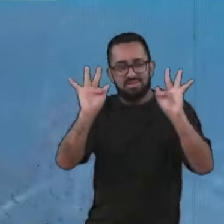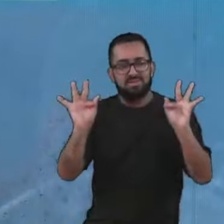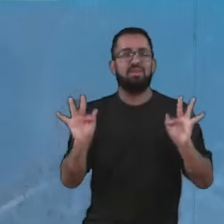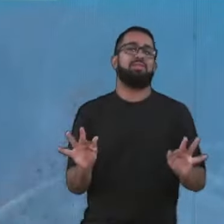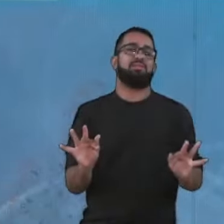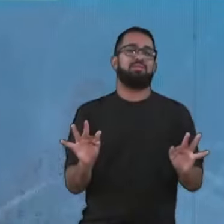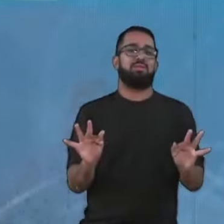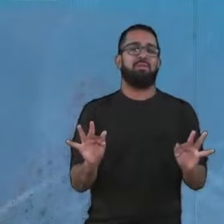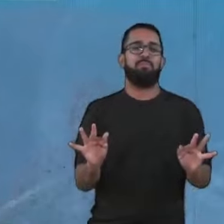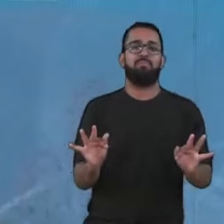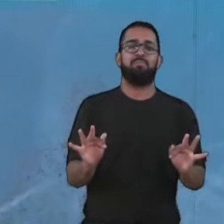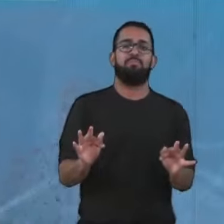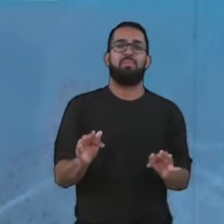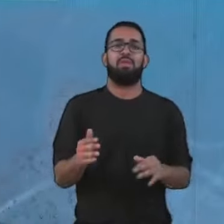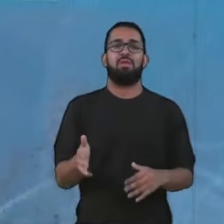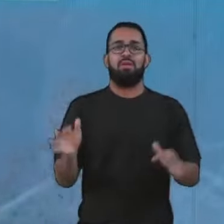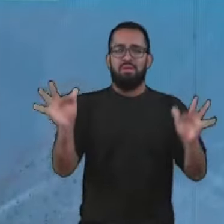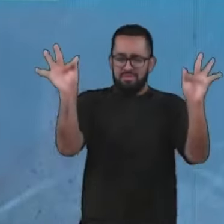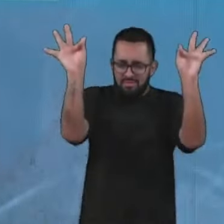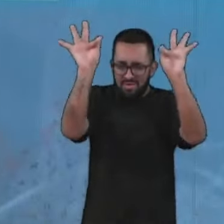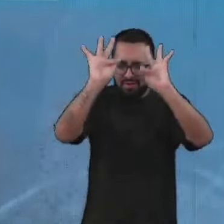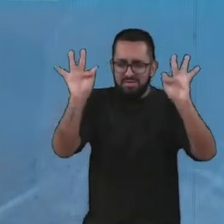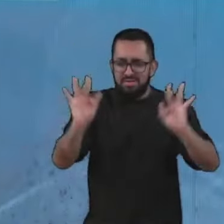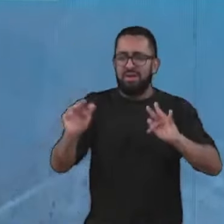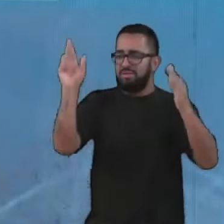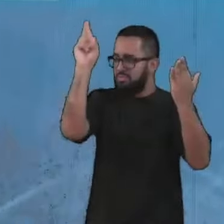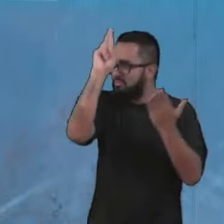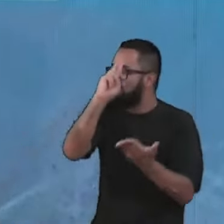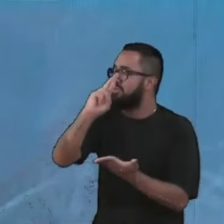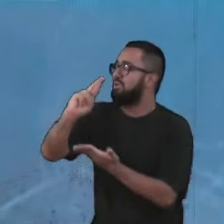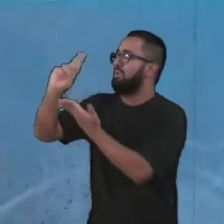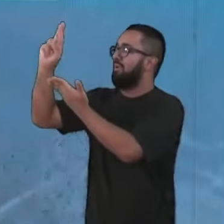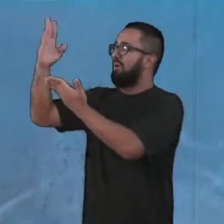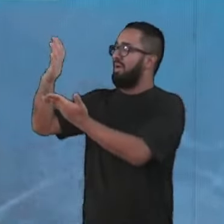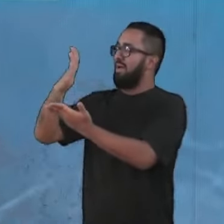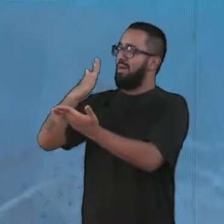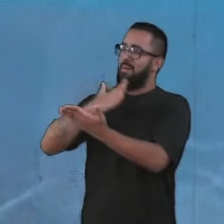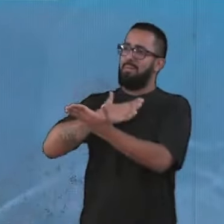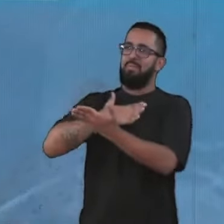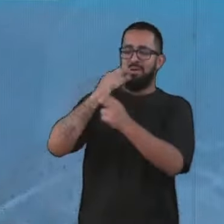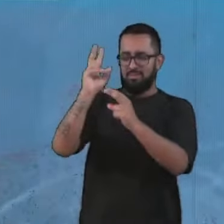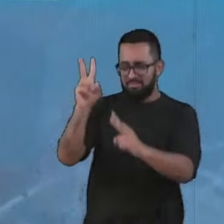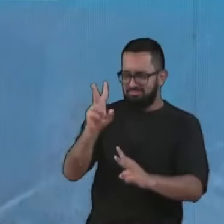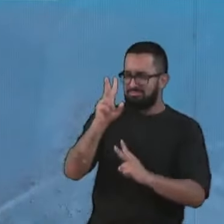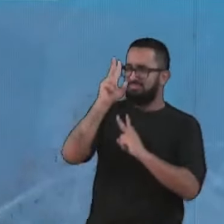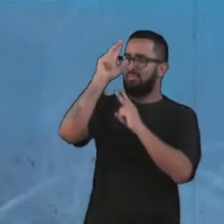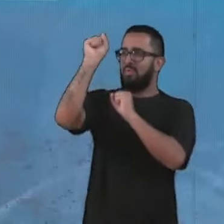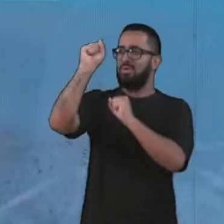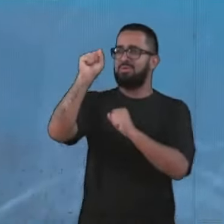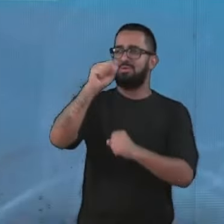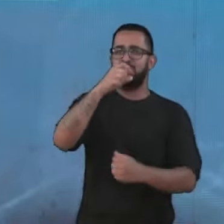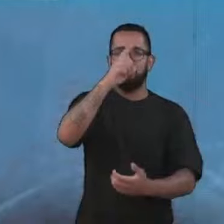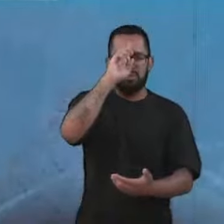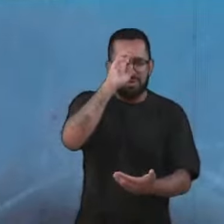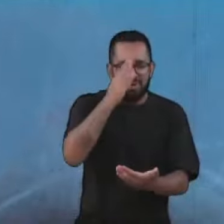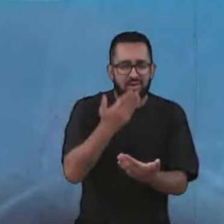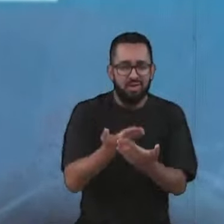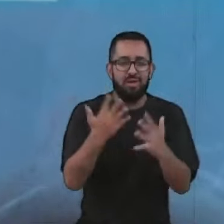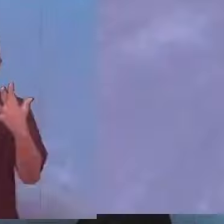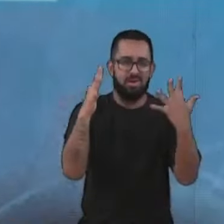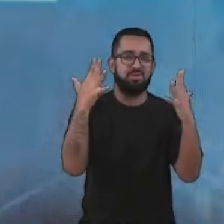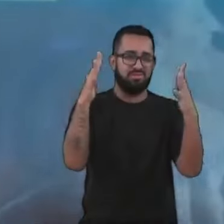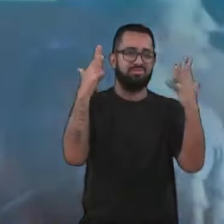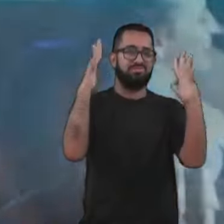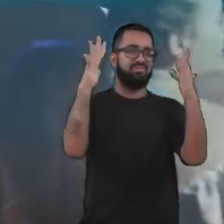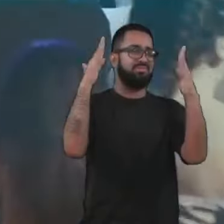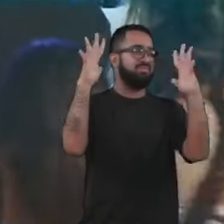bem forte: alegria no Senhor é a minha força. E se você crê, aplauda bem forte. Aplauda a